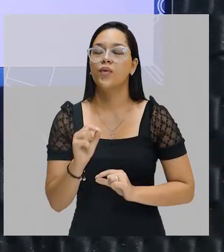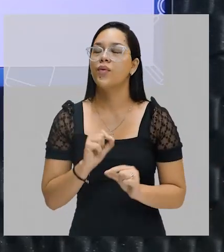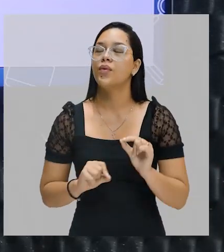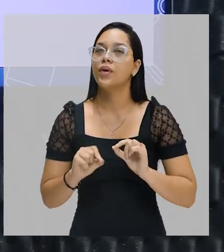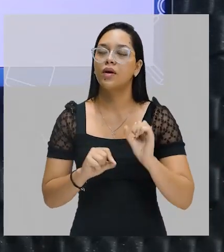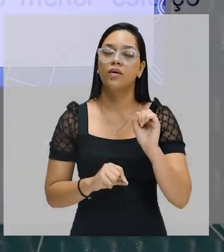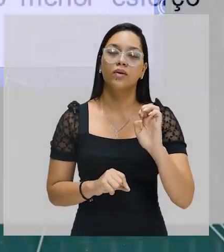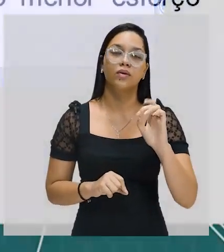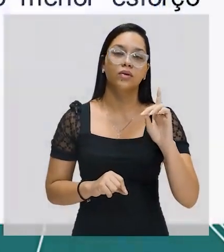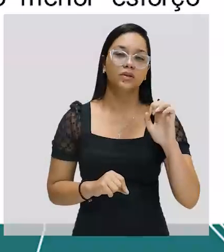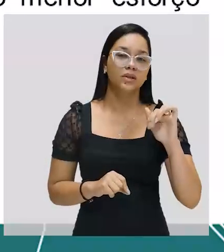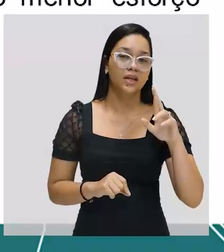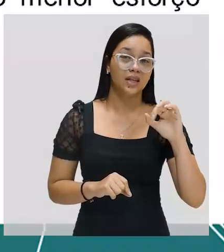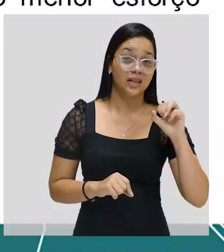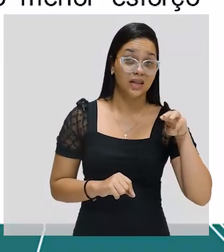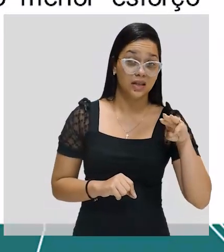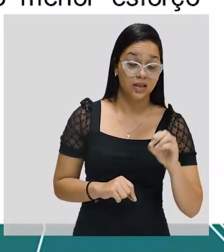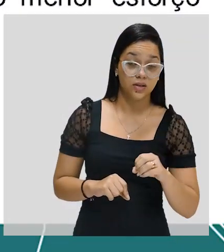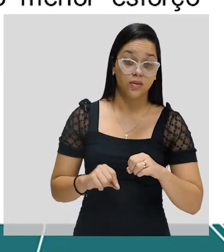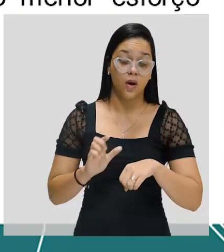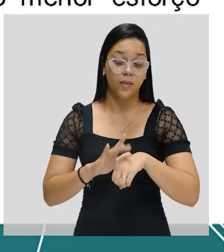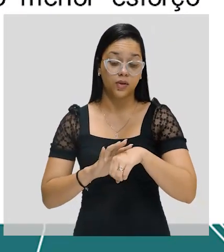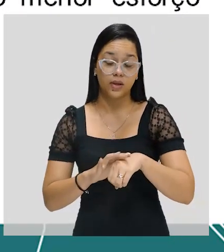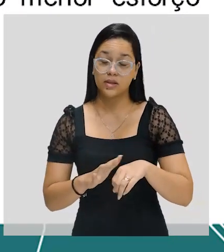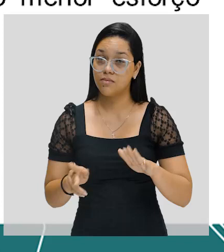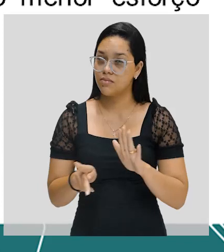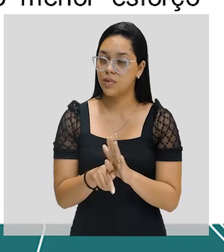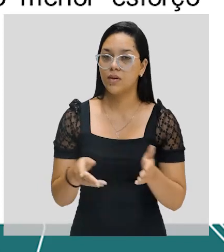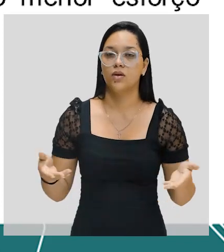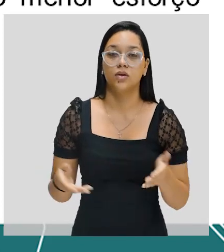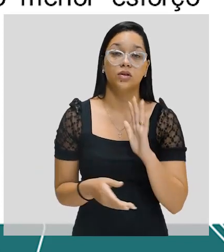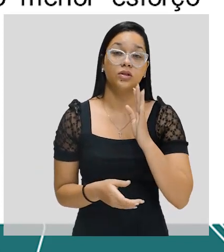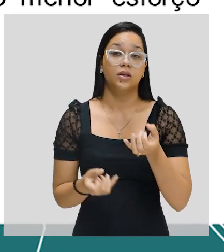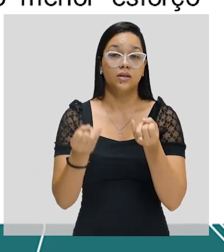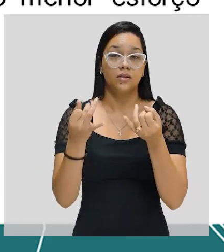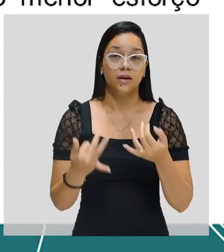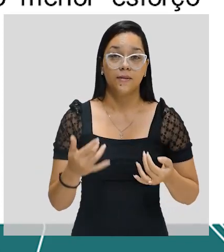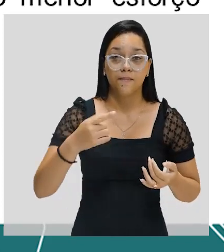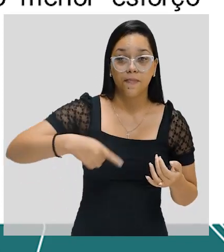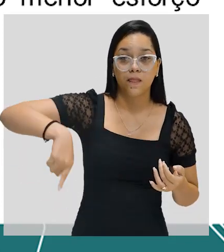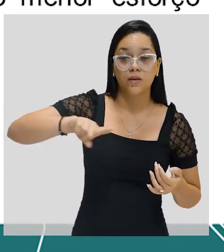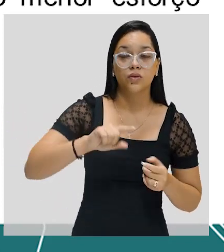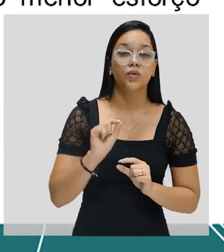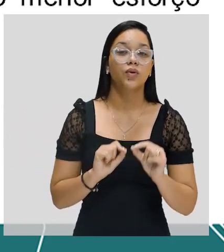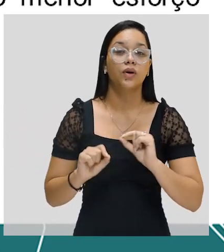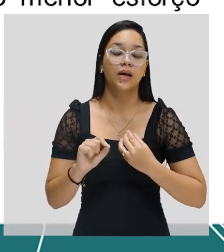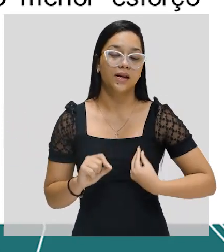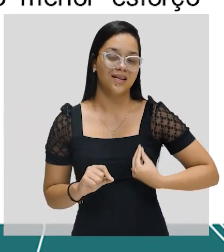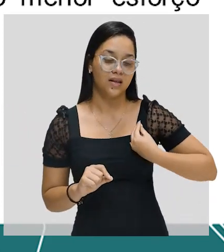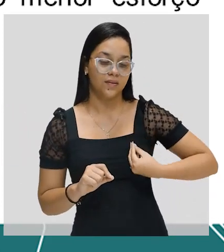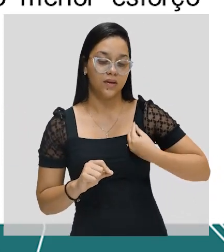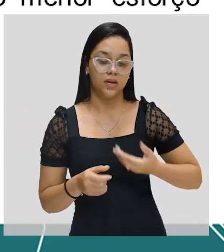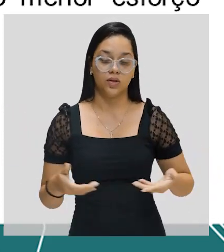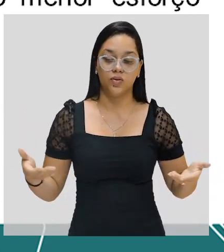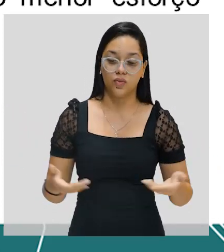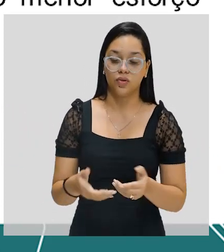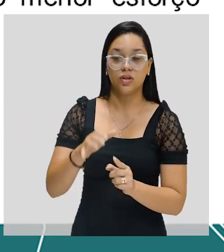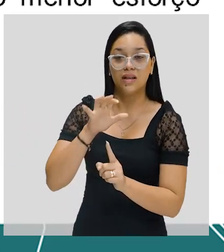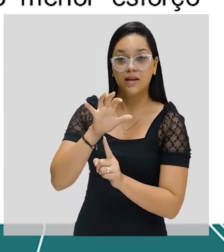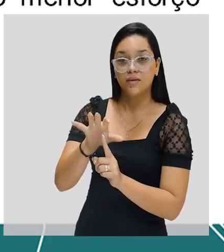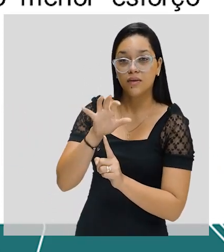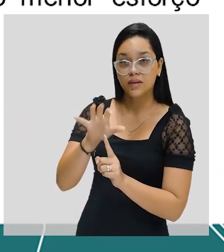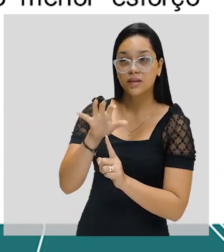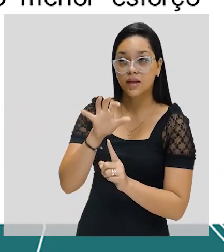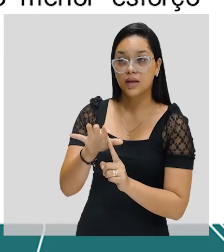já é considerada uma doença da vida moderna. Falei para vocês ainda há pouco que essa vida moderna acaba